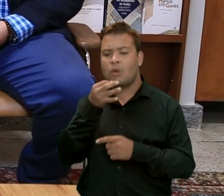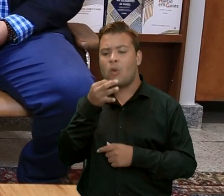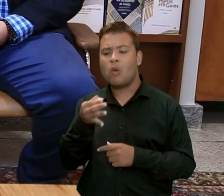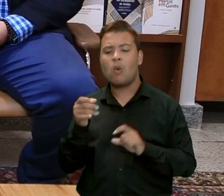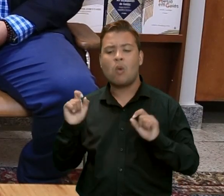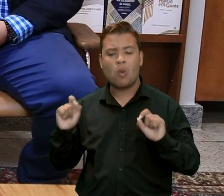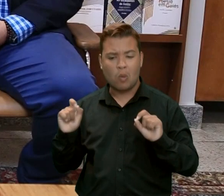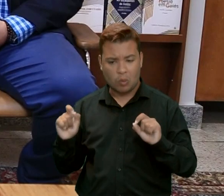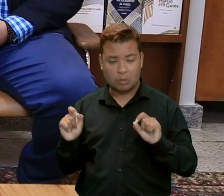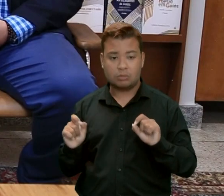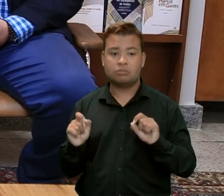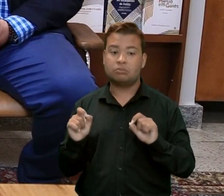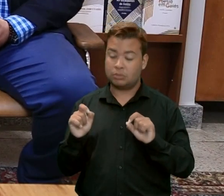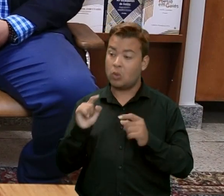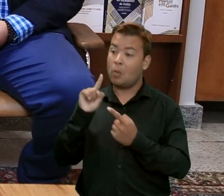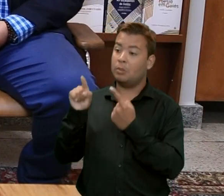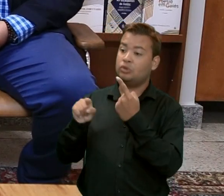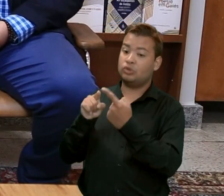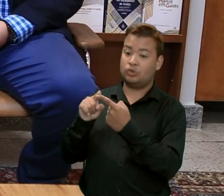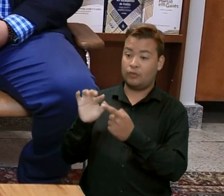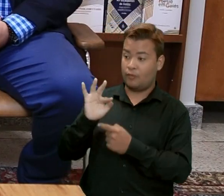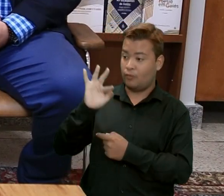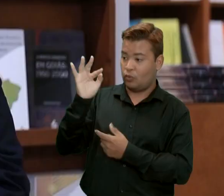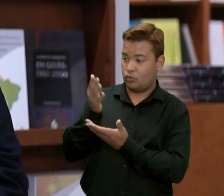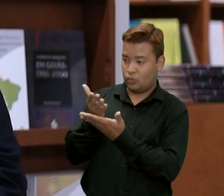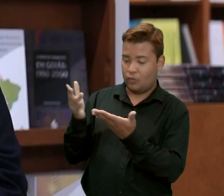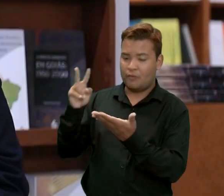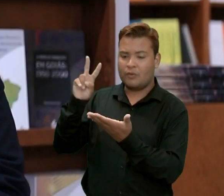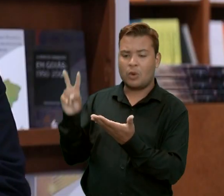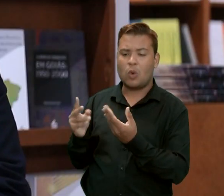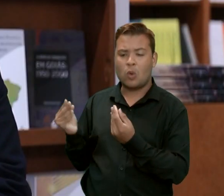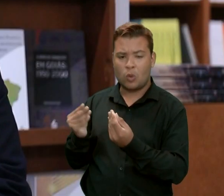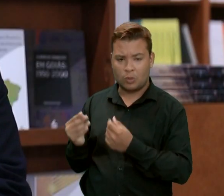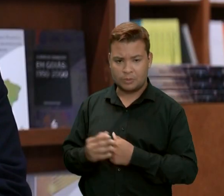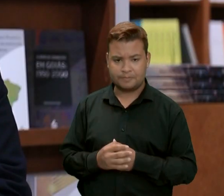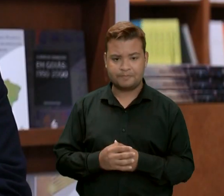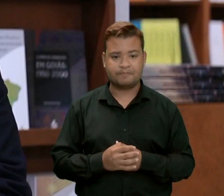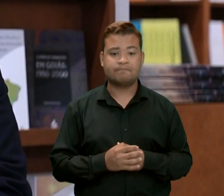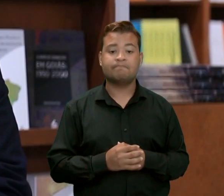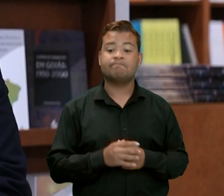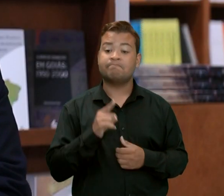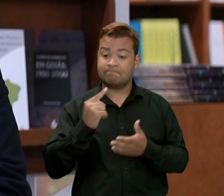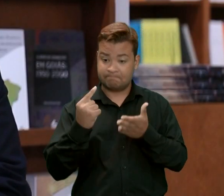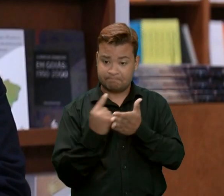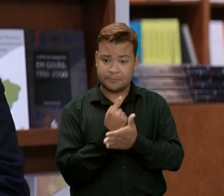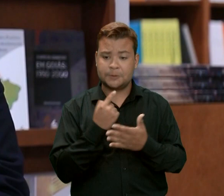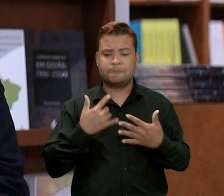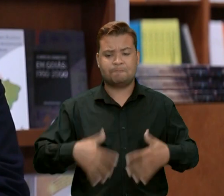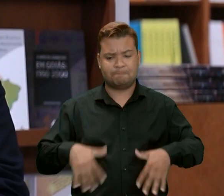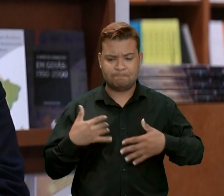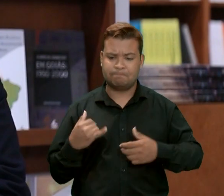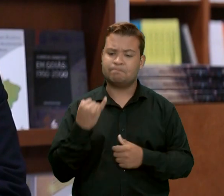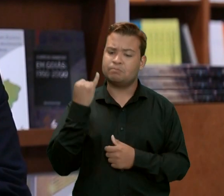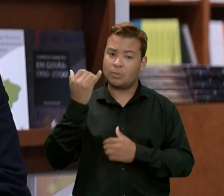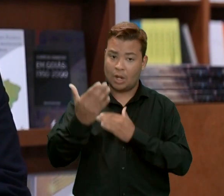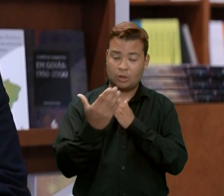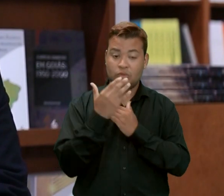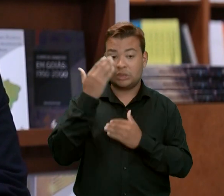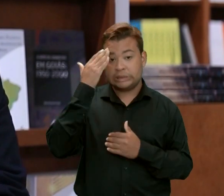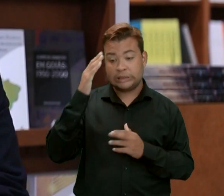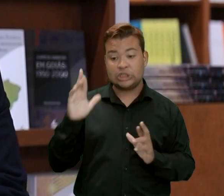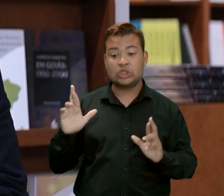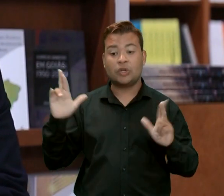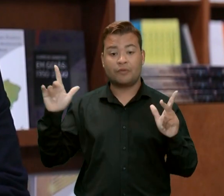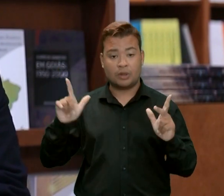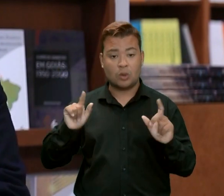que ele tinha para a nação naquele momento de independência? Ana Clema, é uma pergunta fundamental para a gente entender as diferenças entre o